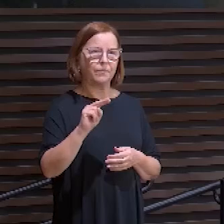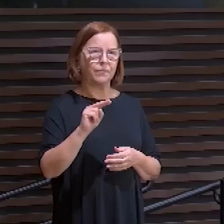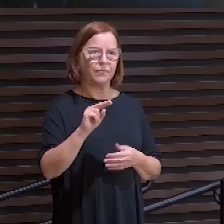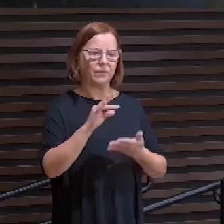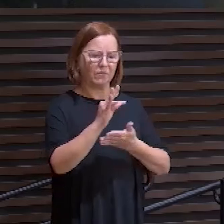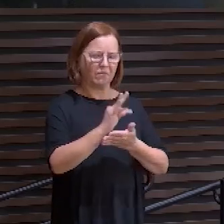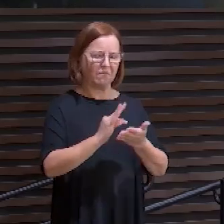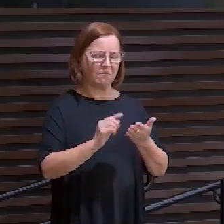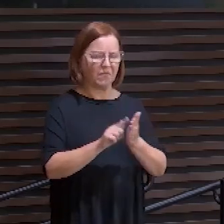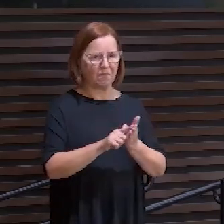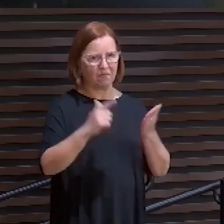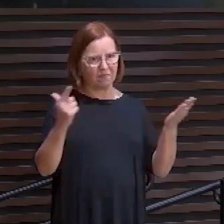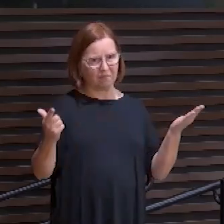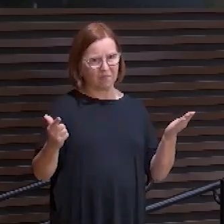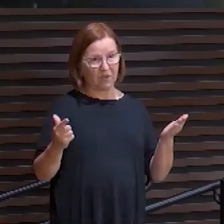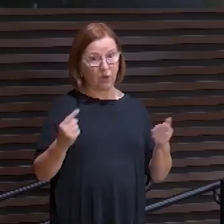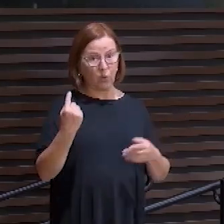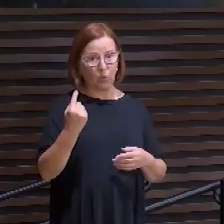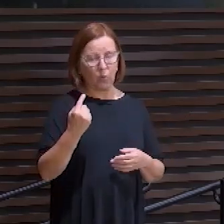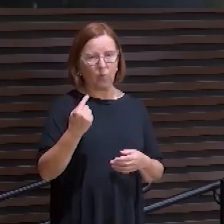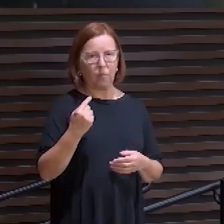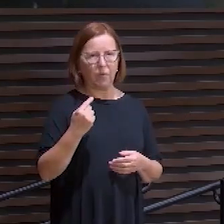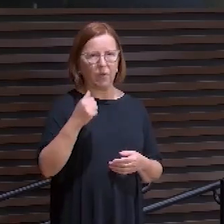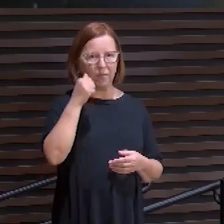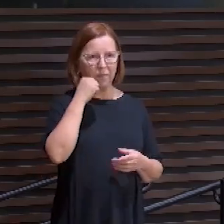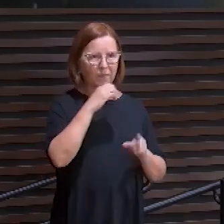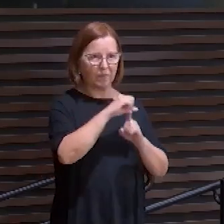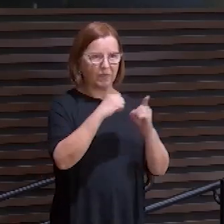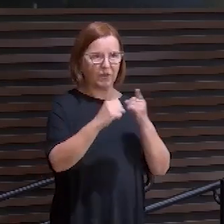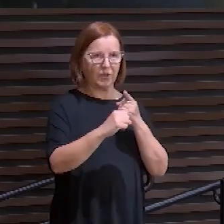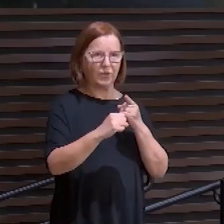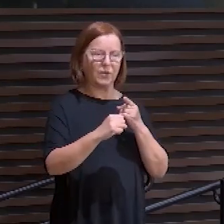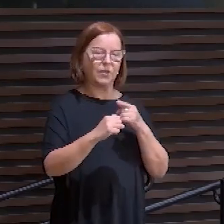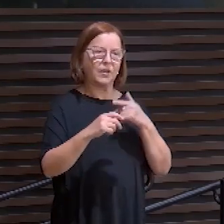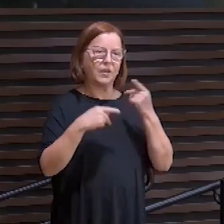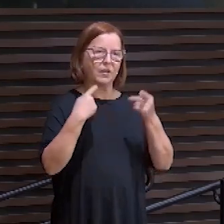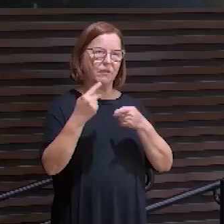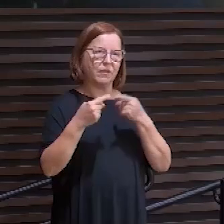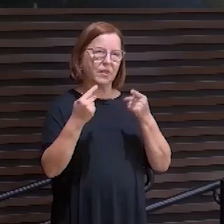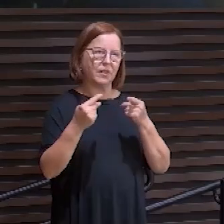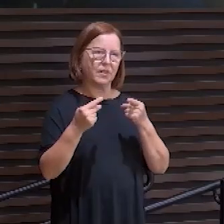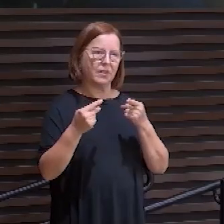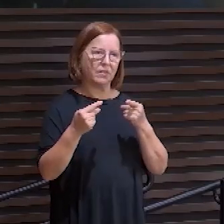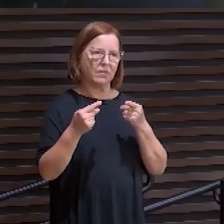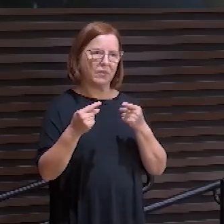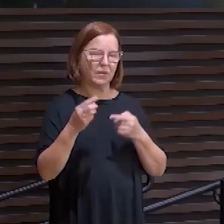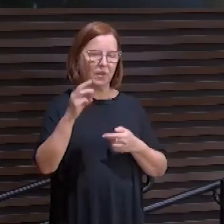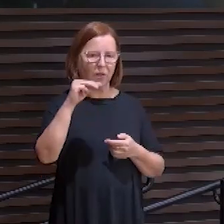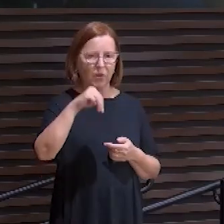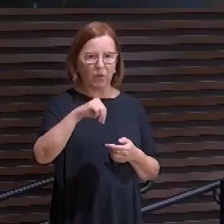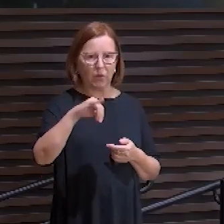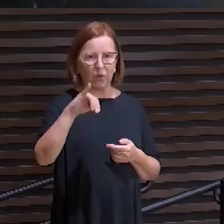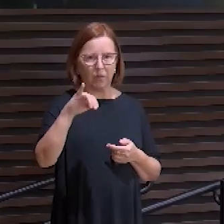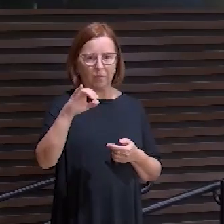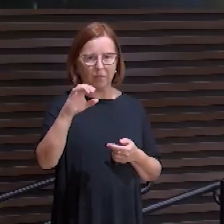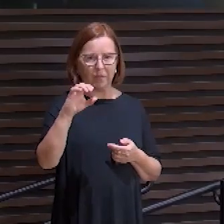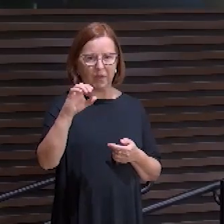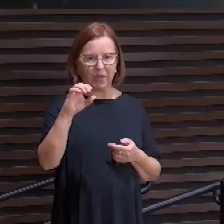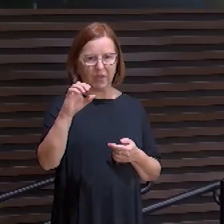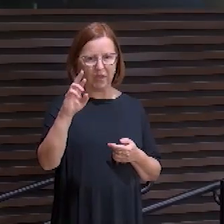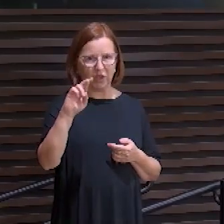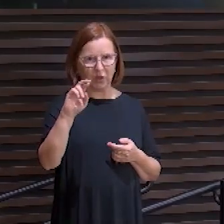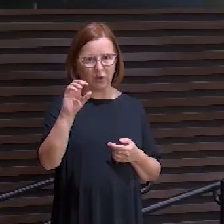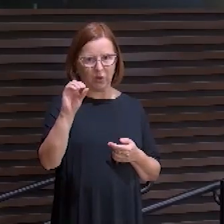alguns anos, de uma socióloga inglesa que dizia que o micro-ondas era o grande